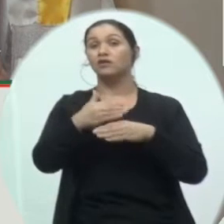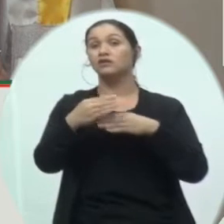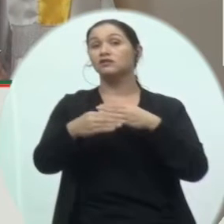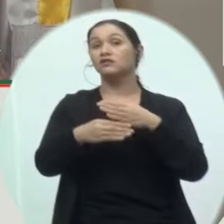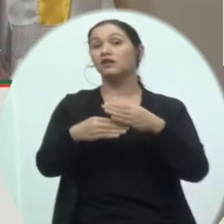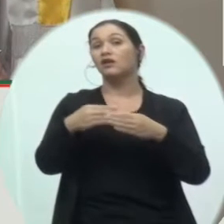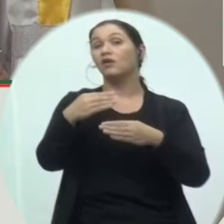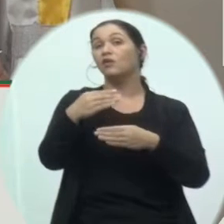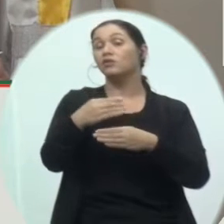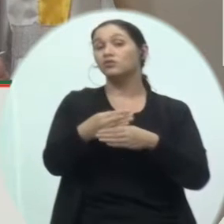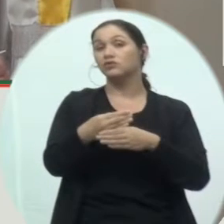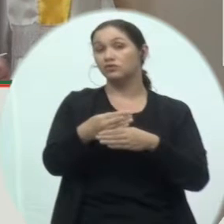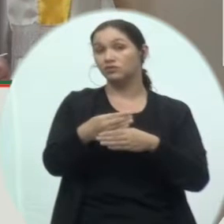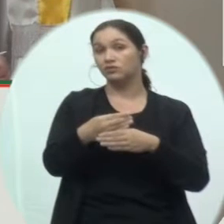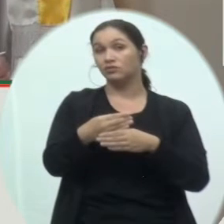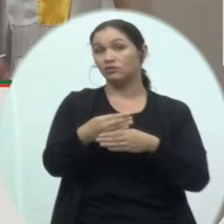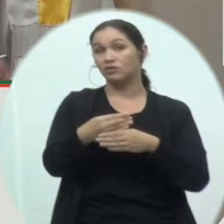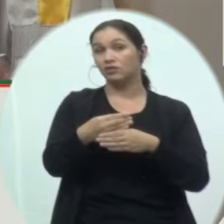demandas emergenciais